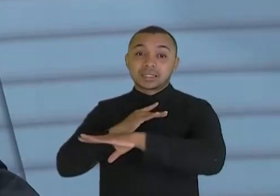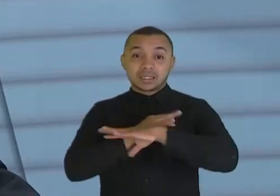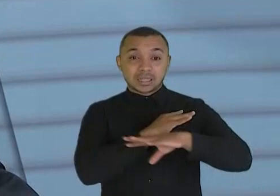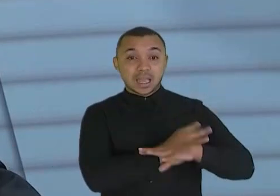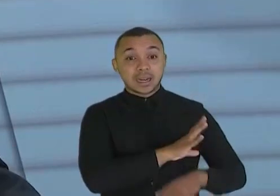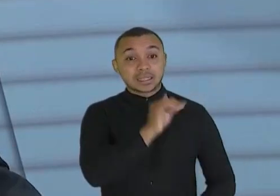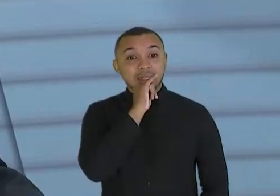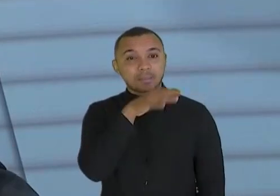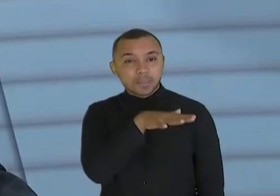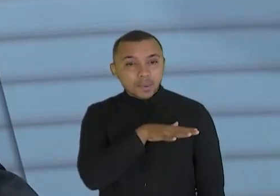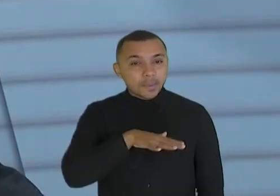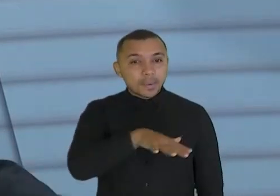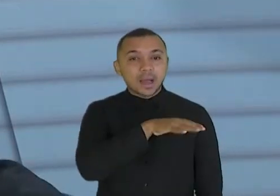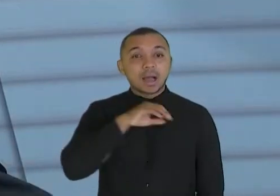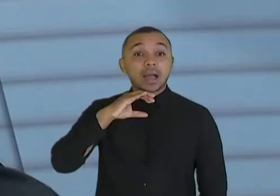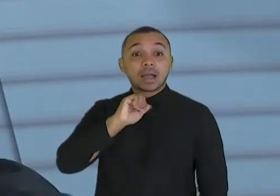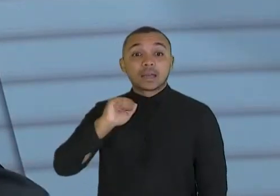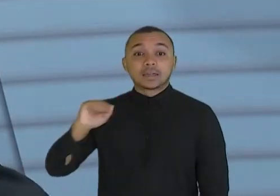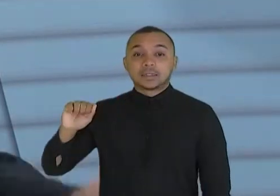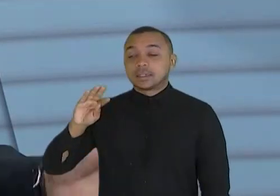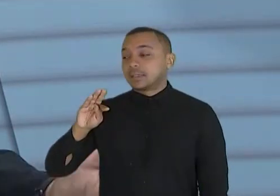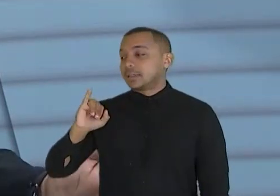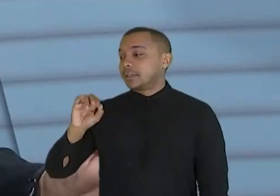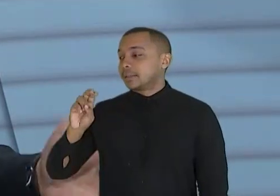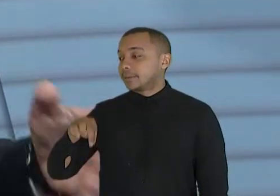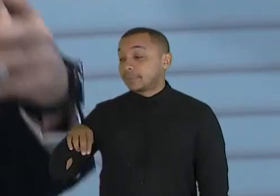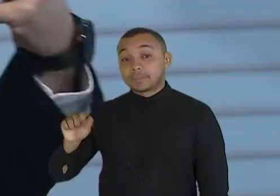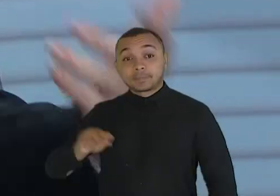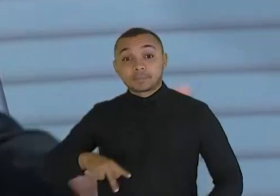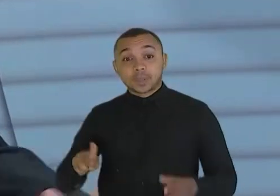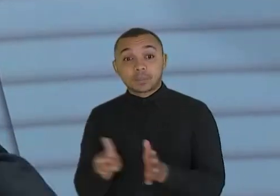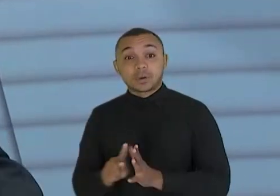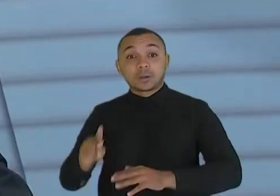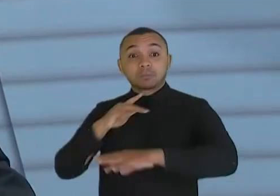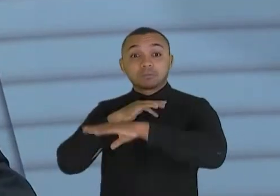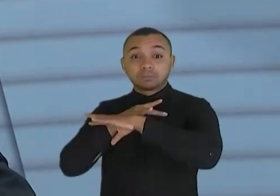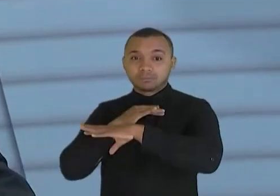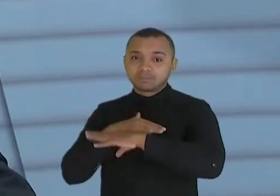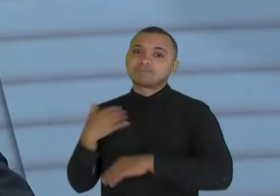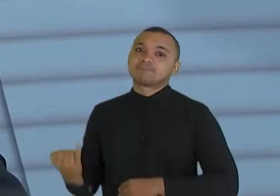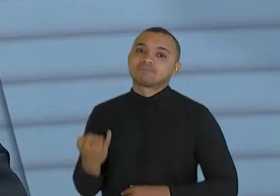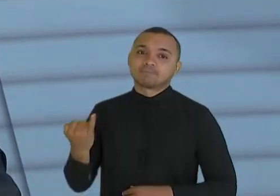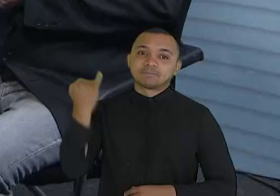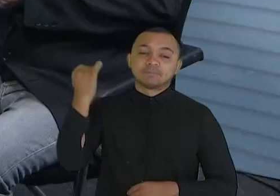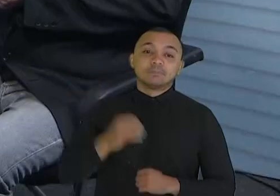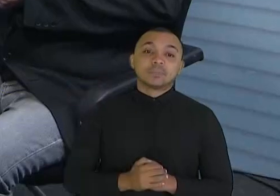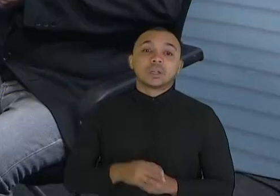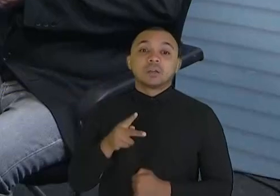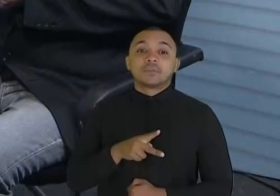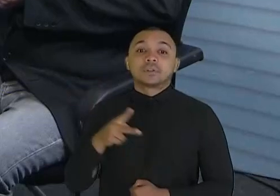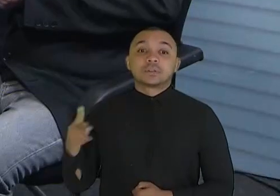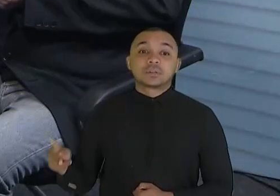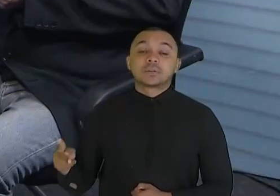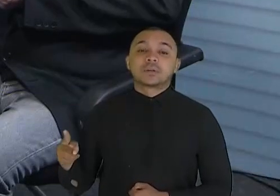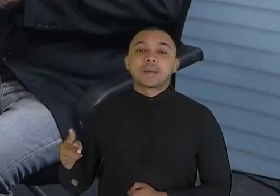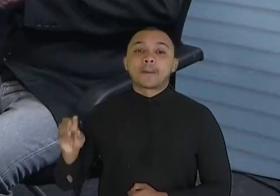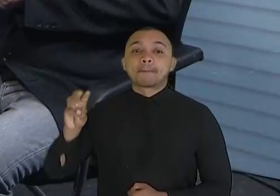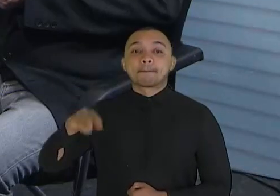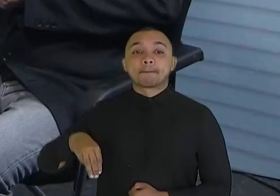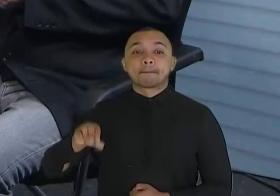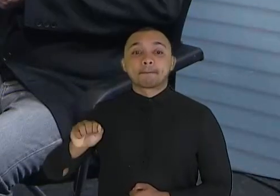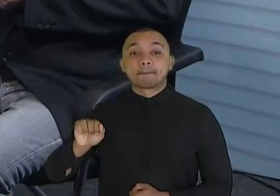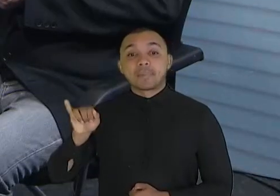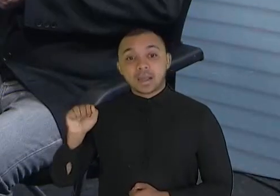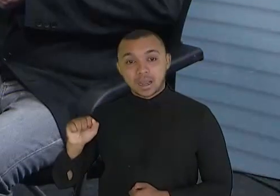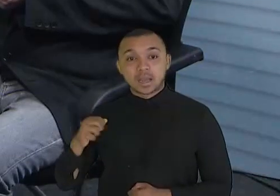Uhum. Mas, tirando a Caatinga, a adaptação e resiliência das cidades em relação ao meio ambiente é importante. Professora Magda Maia, né, que é geógrafa